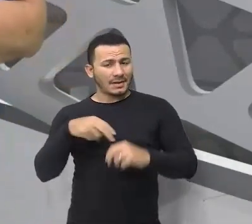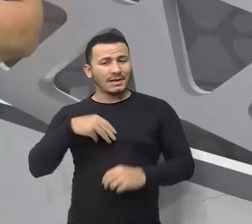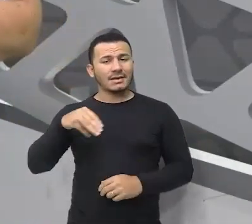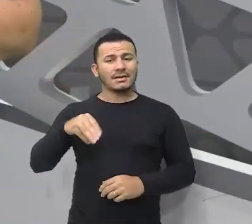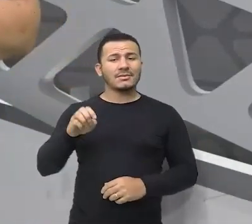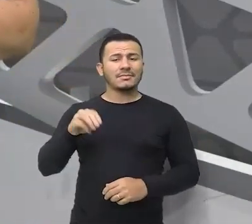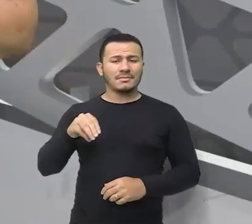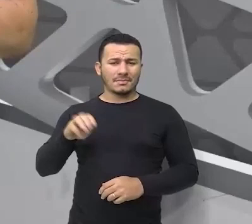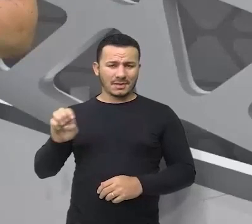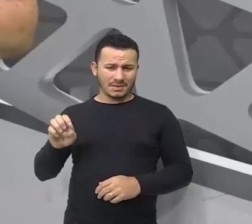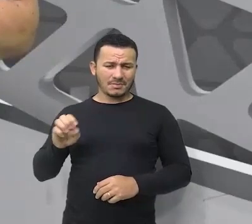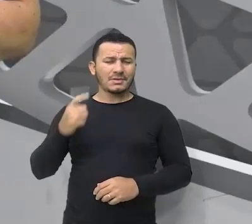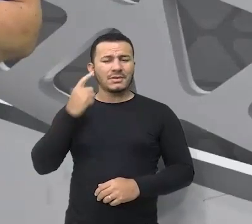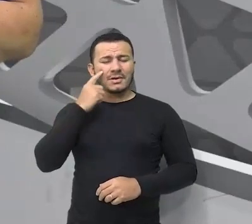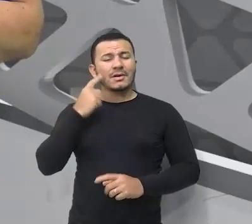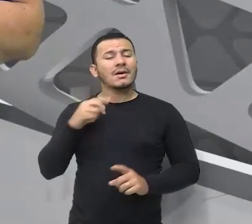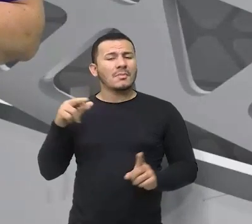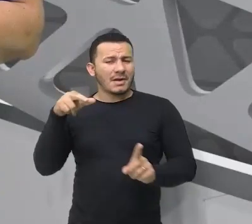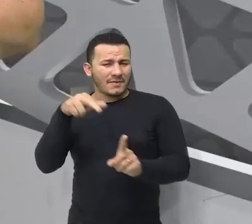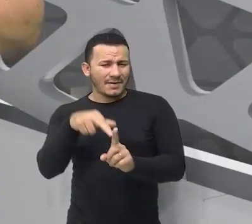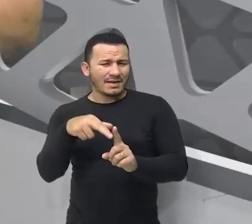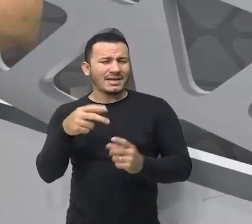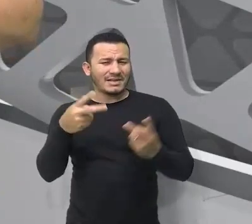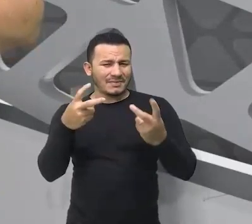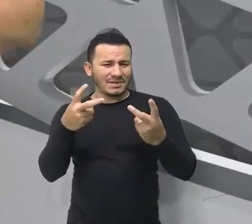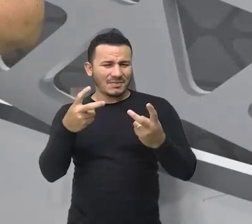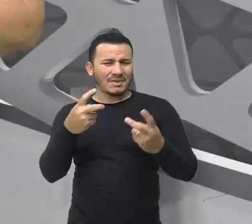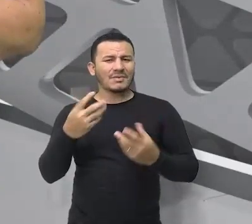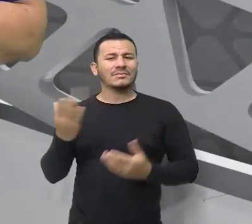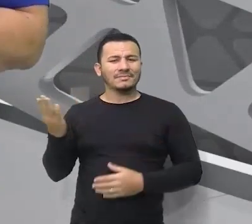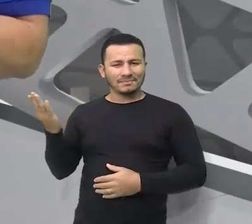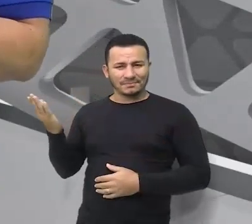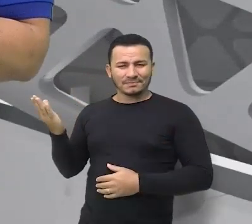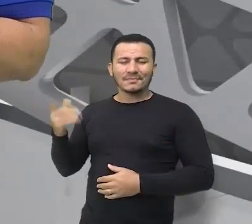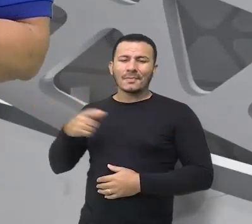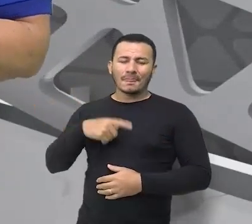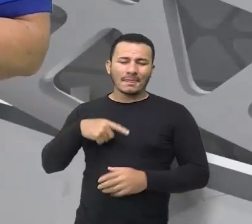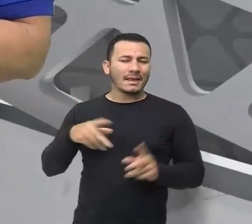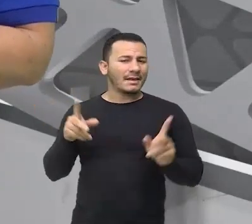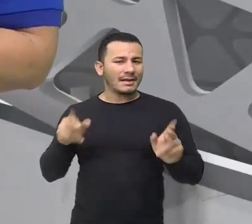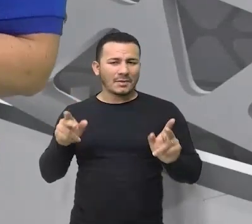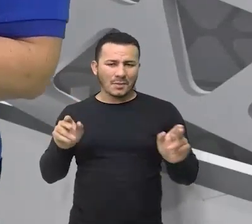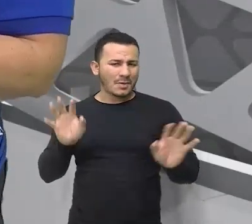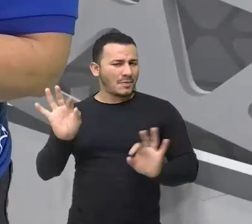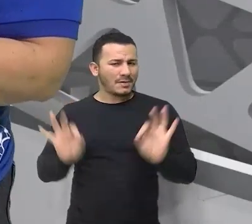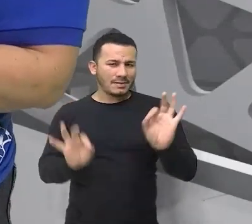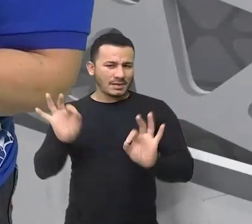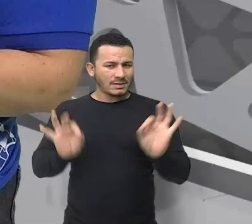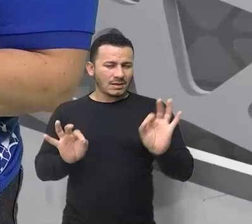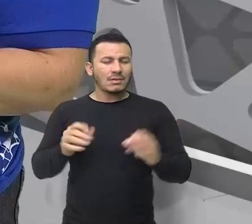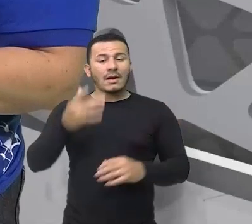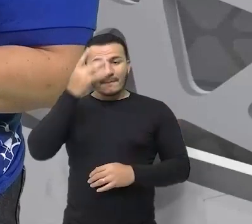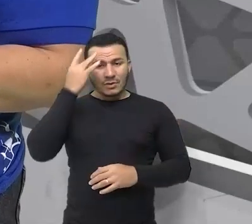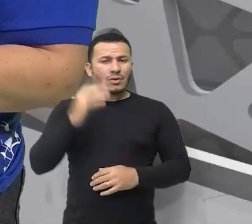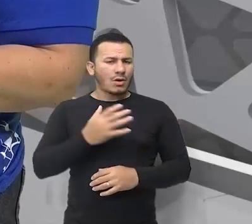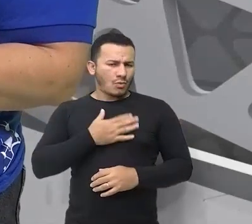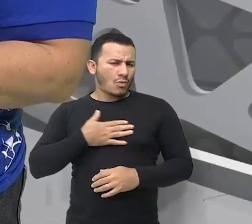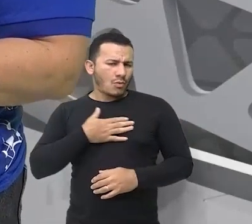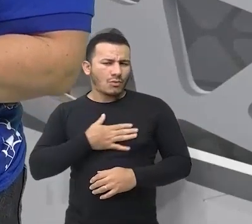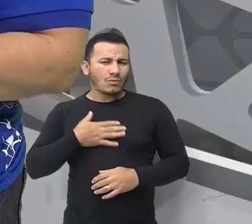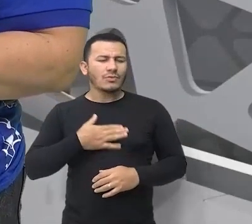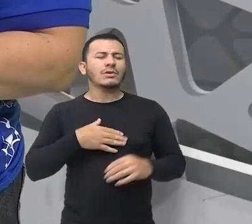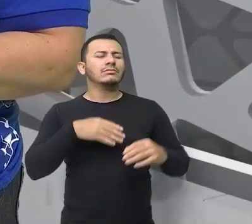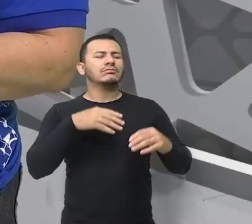A gente, inclusive, faz uma referência clara a um meme que normalmente é construído dessa forma, né? As pessoas gostam de uma parte